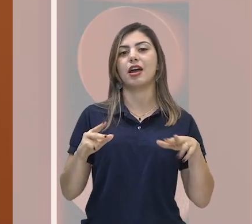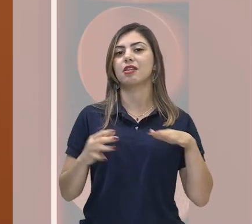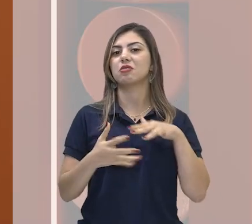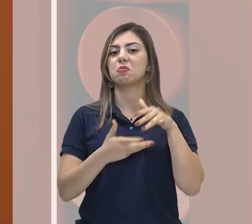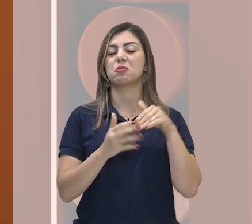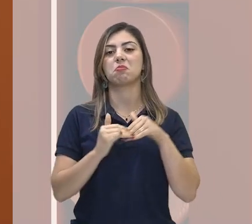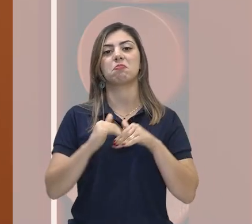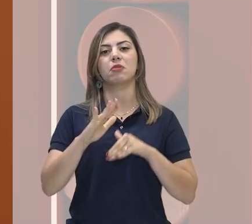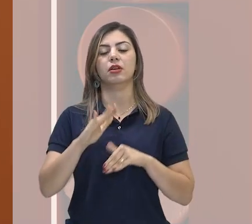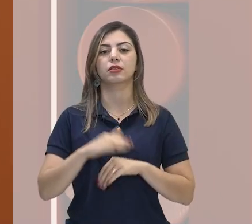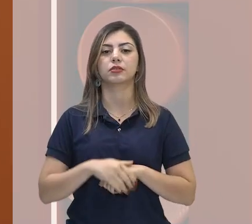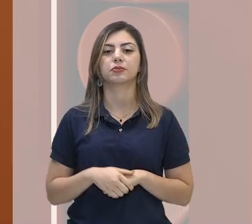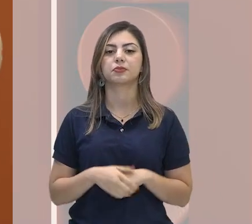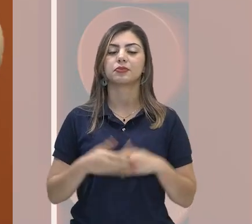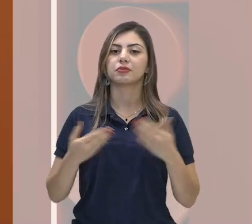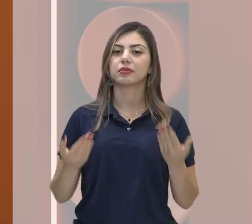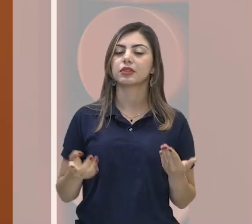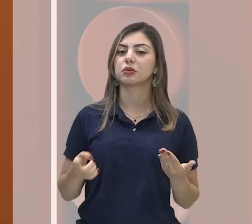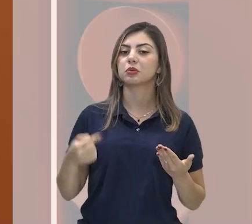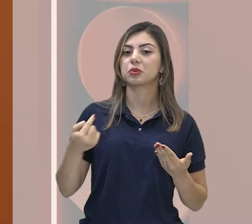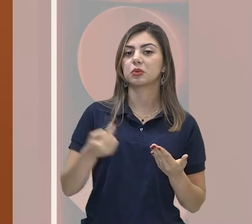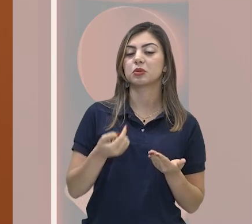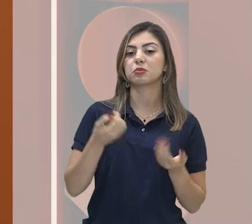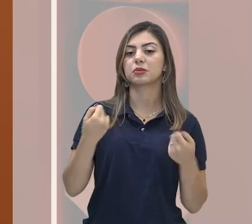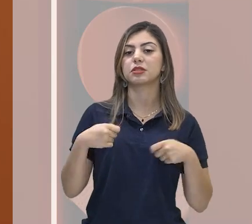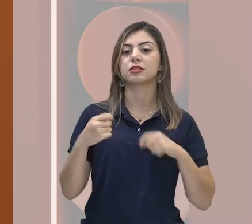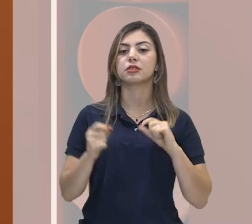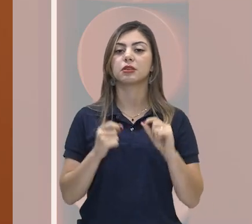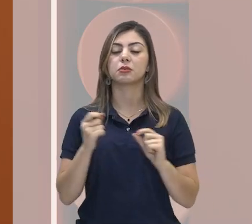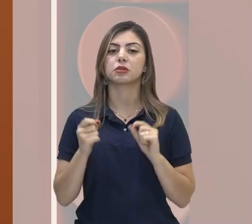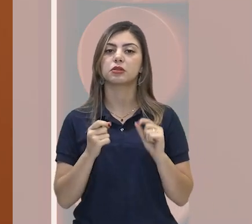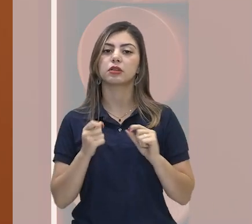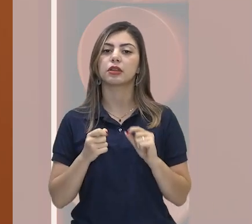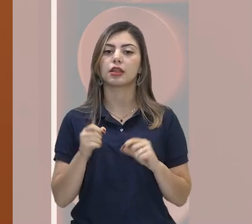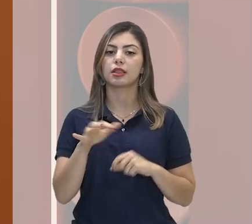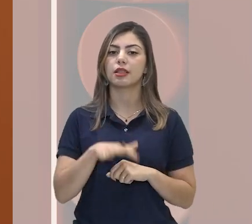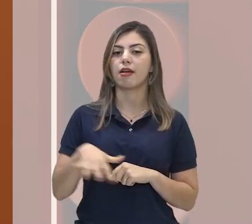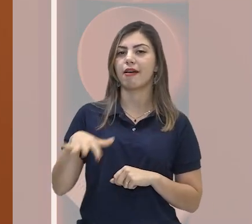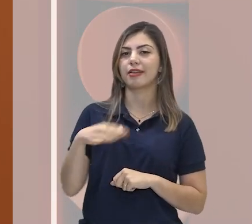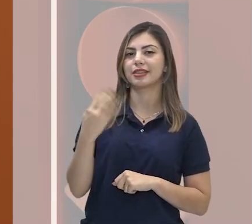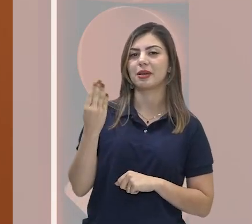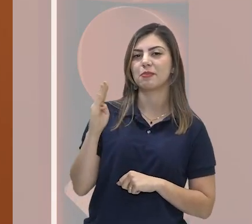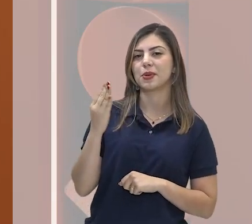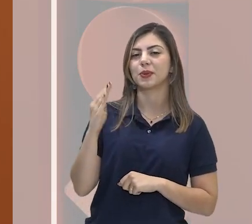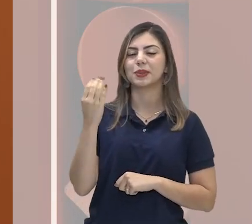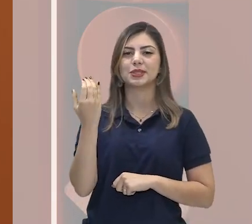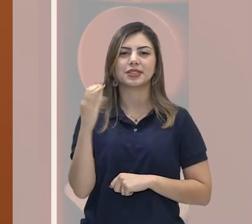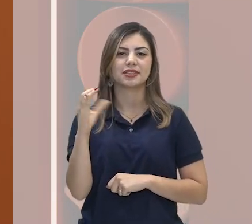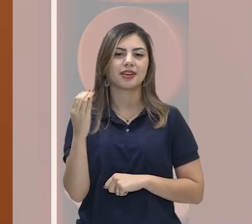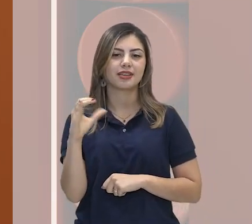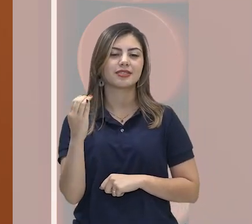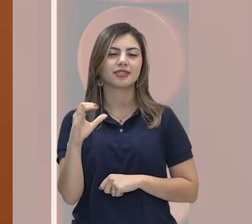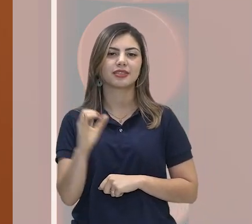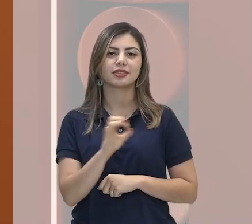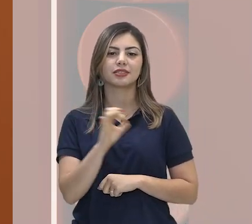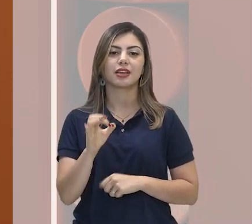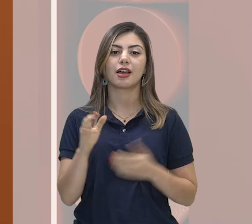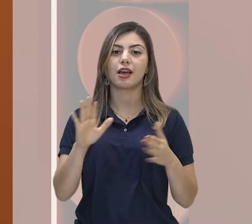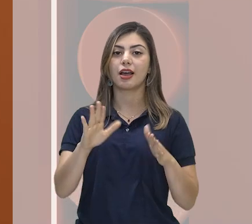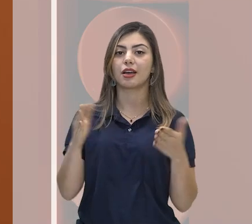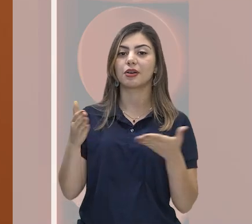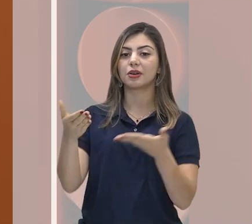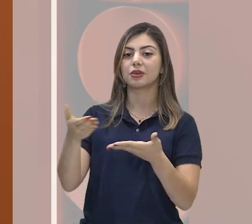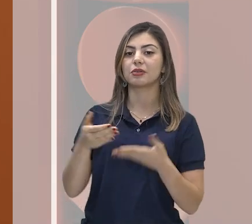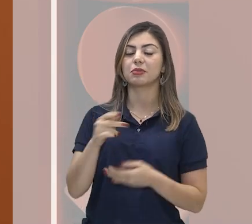em biodiversidade, é interessante a gente trazer também um olhar daí da biologia, das ciências. Então a gente vai convidar a